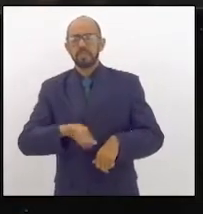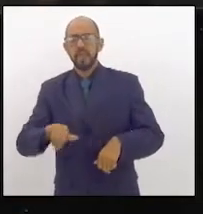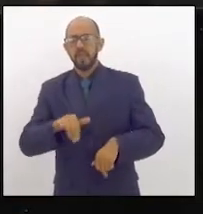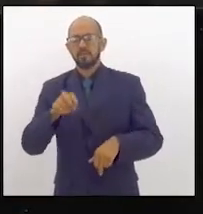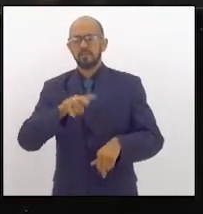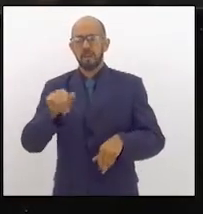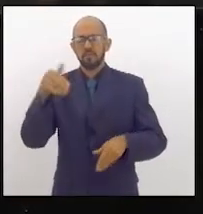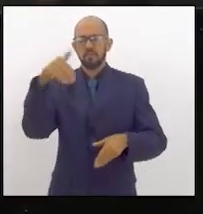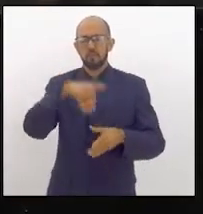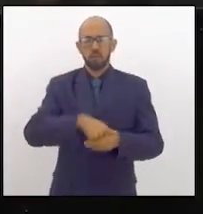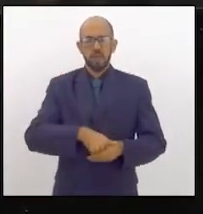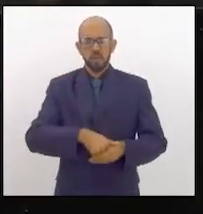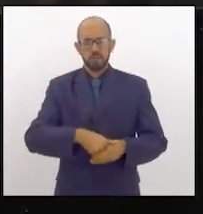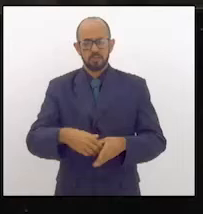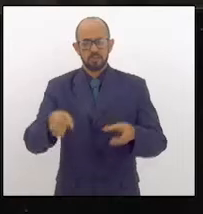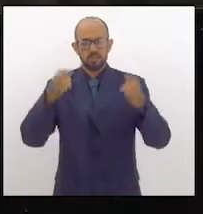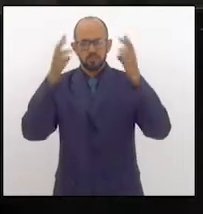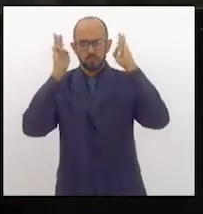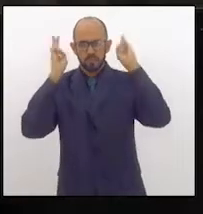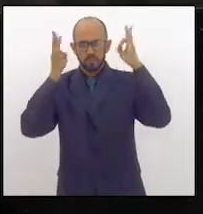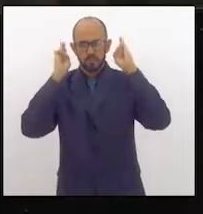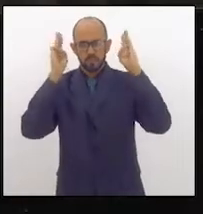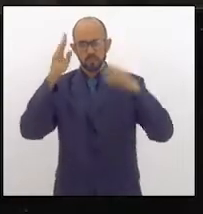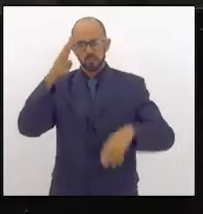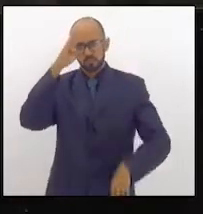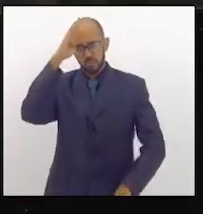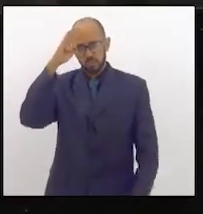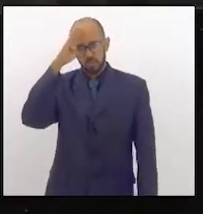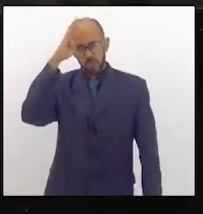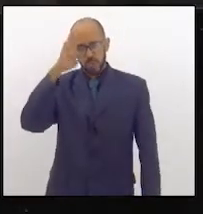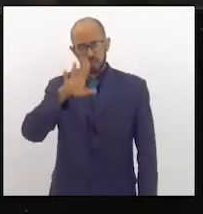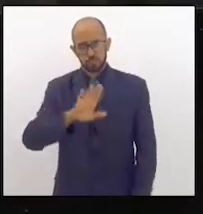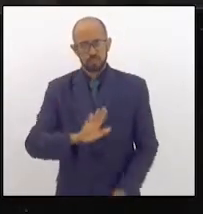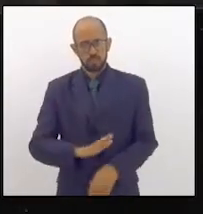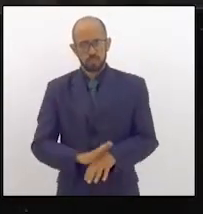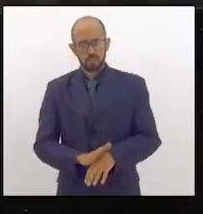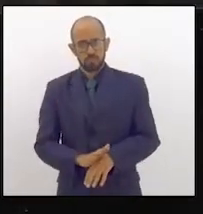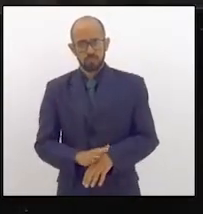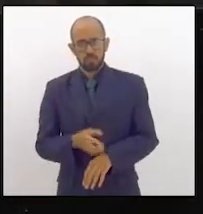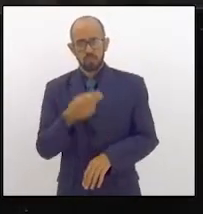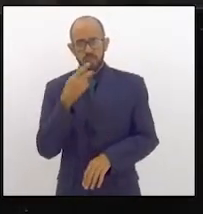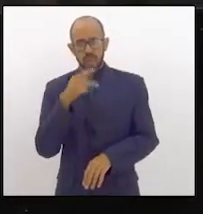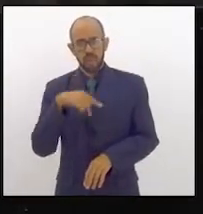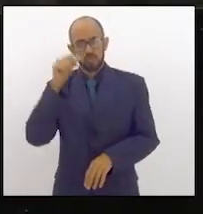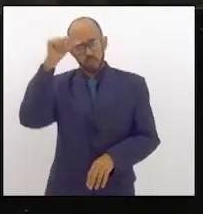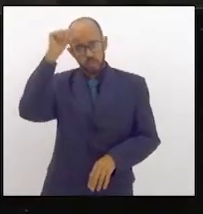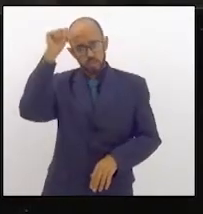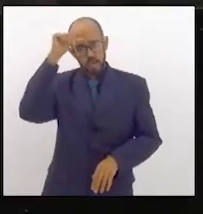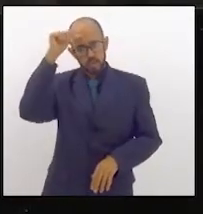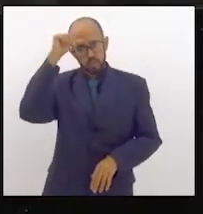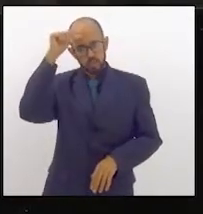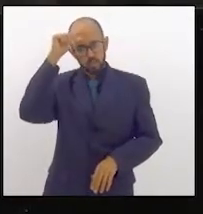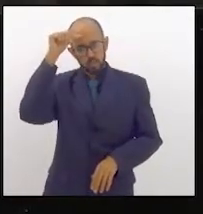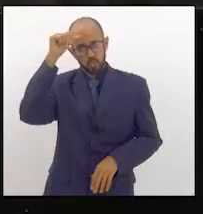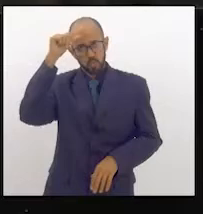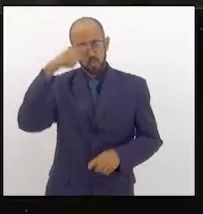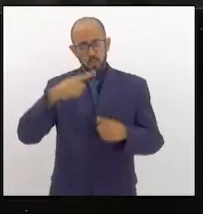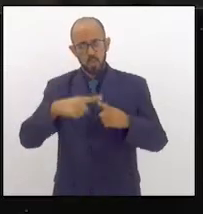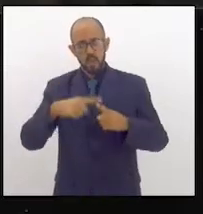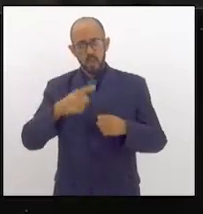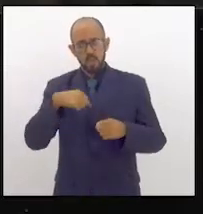elegendo visu bolsonaro eu quero falar do governo canal de Castro porque nós